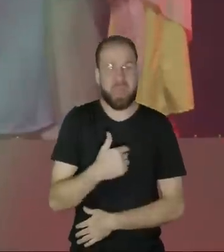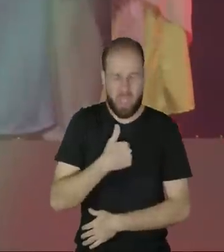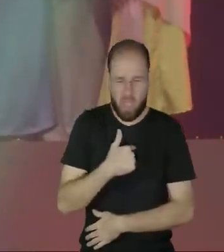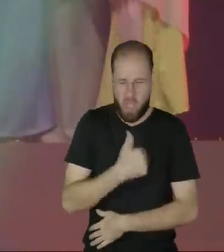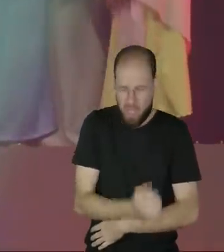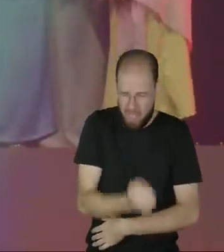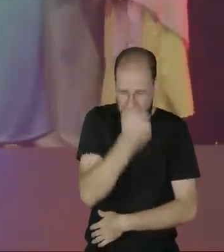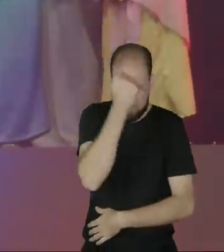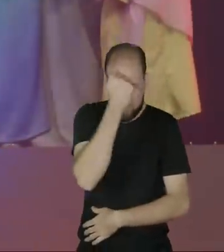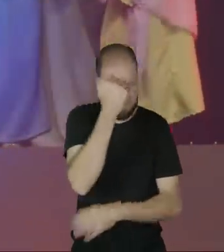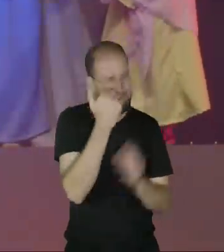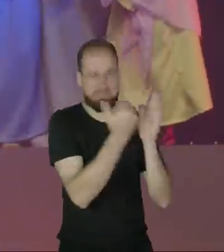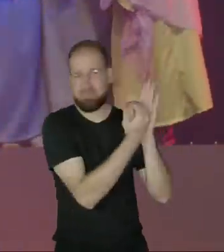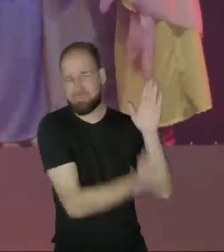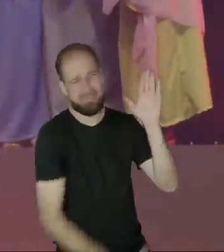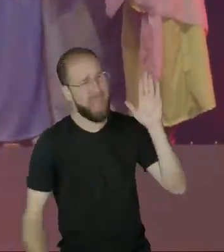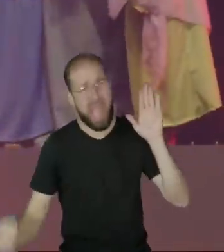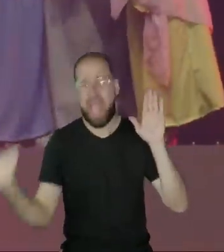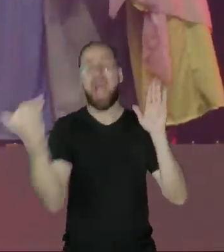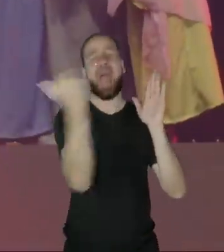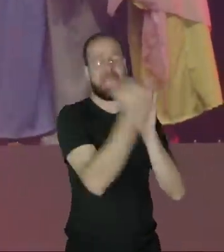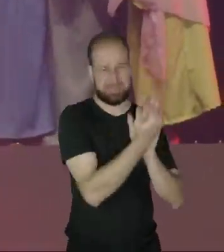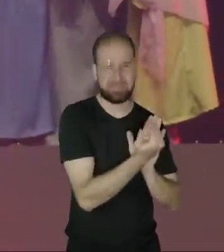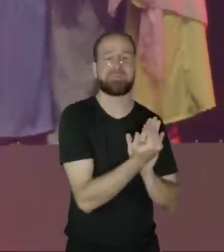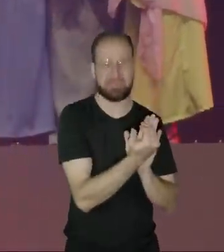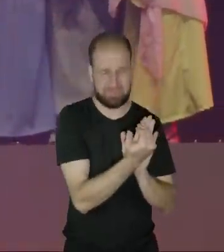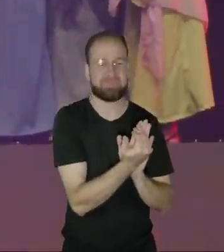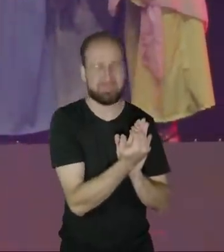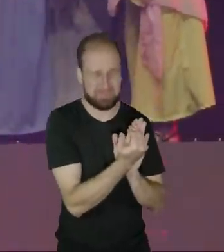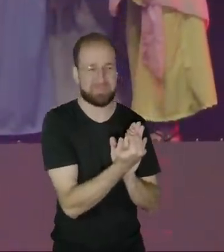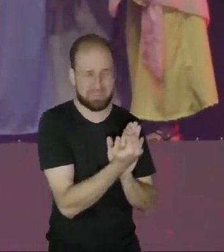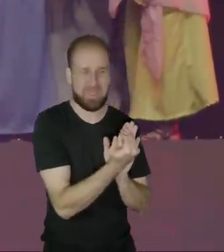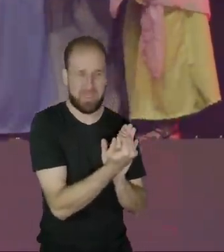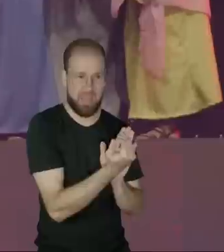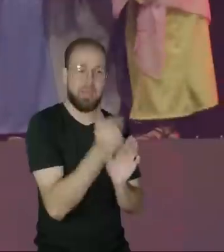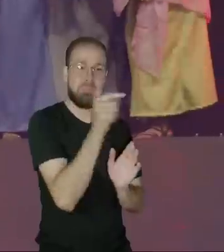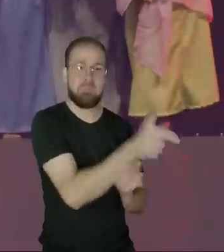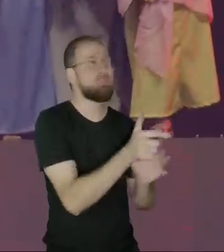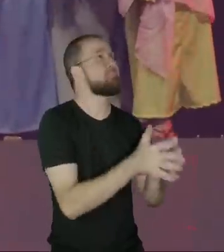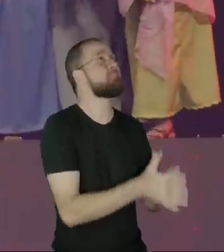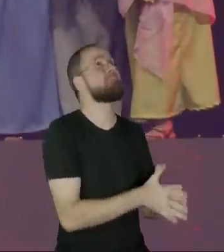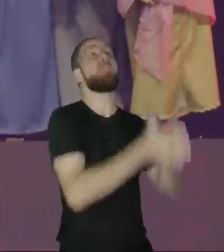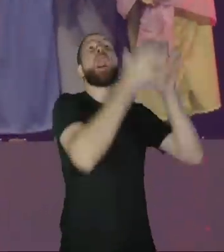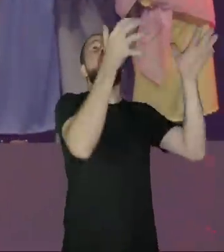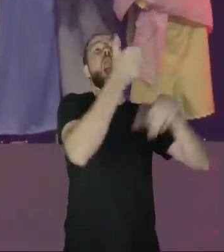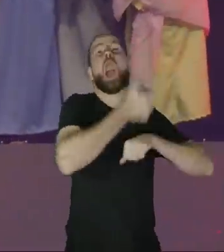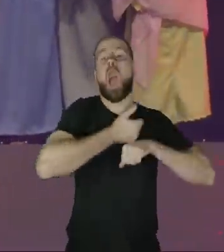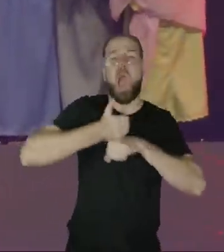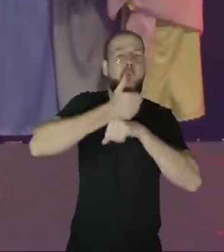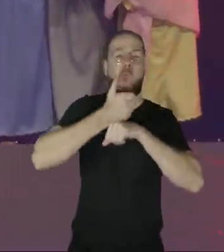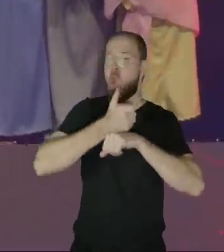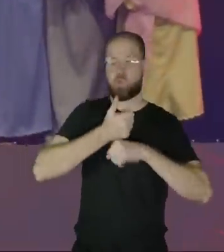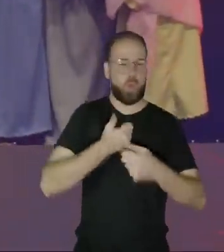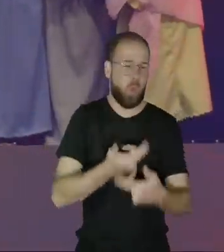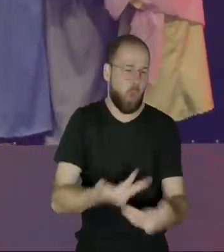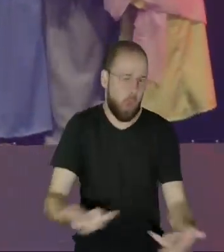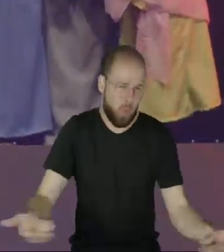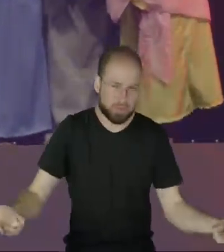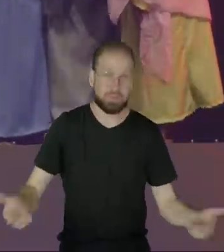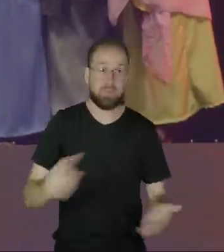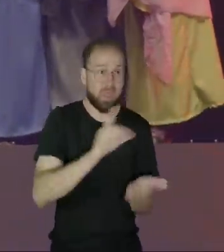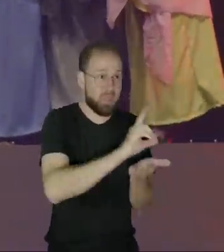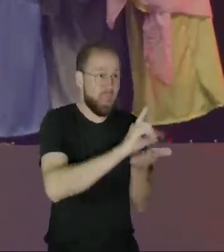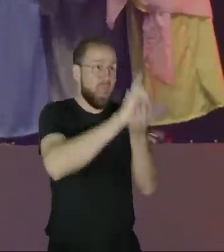todos os outros males. E amo a vós sobre todas as coisas. Ó Deus de minha alma,